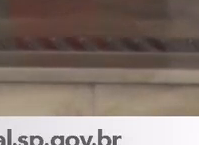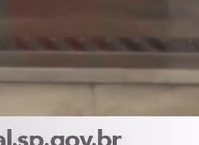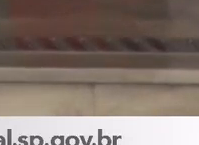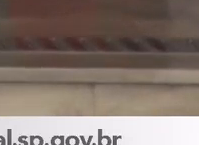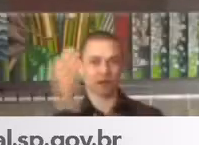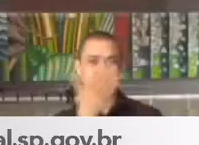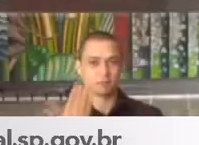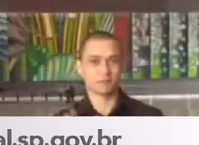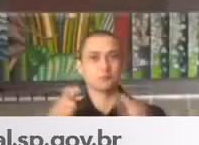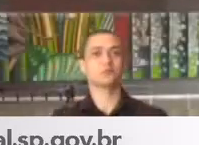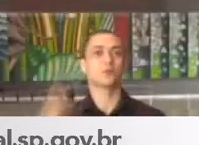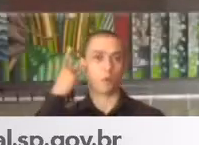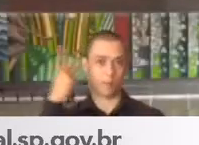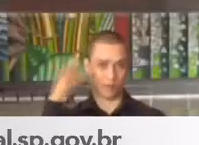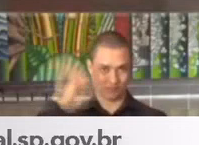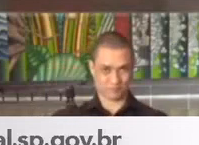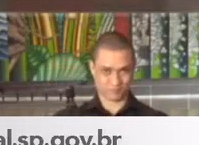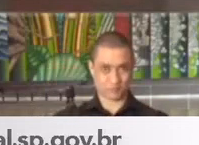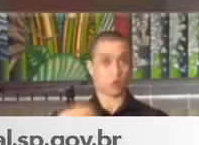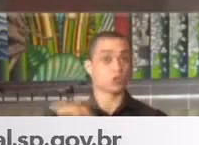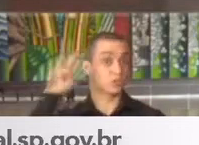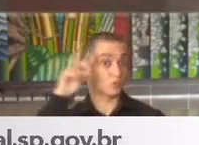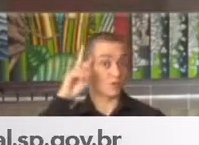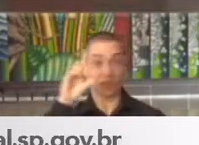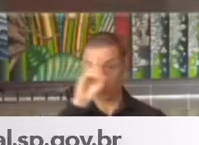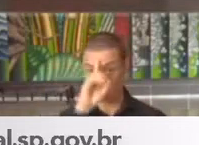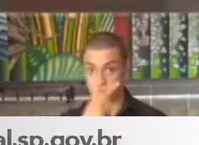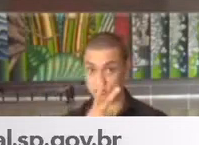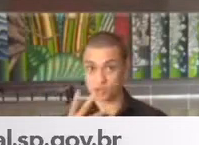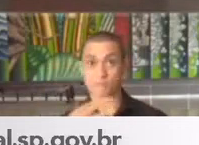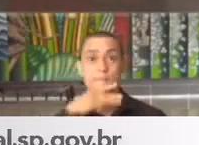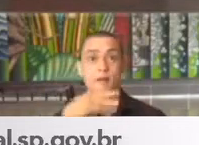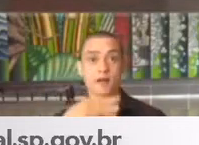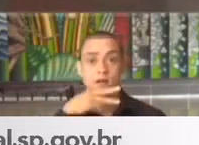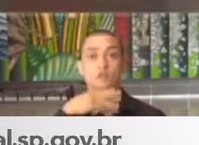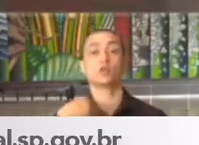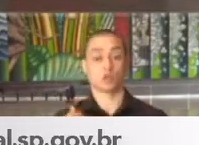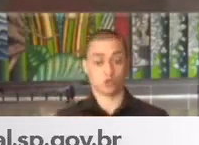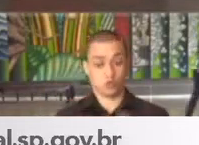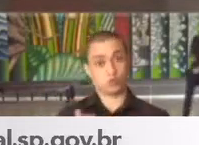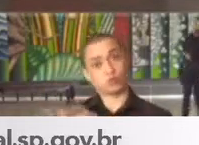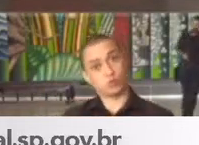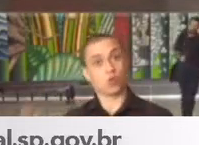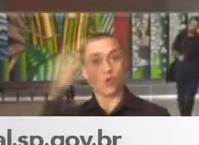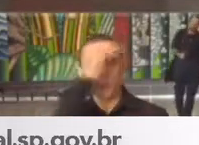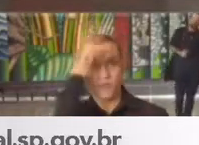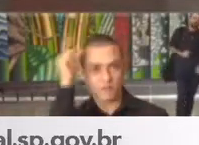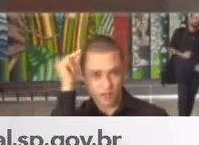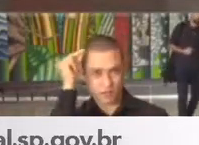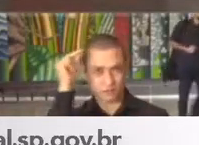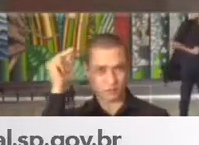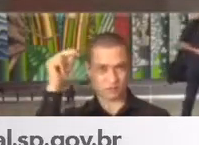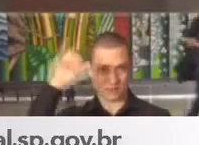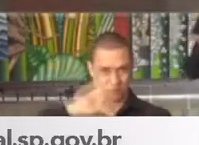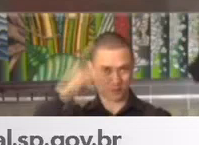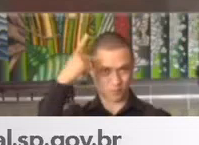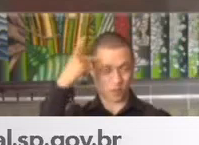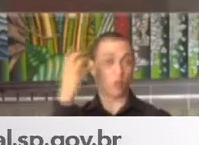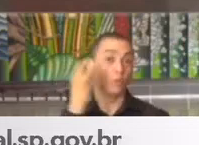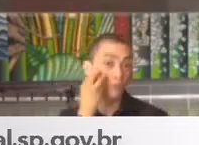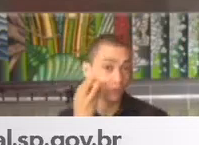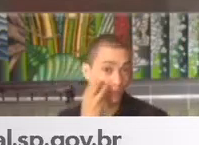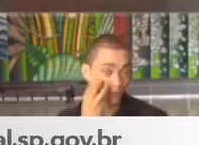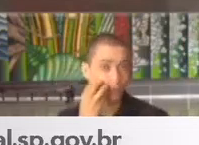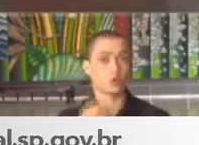São Paulo, nessa segunda-feira, 23 de março. Aqui ao meu lado, o prefeito da capital de São Paulo, Bruno Covas,